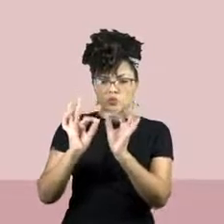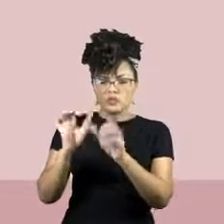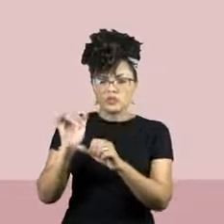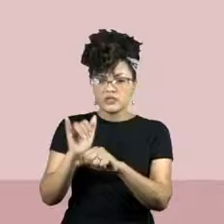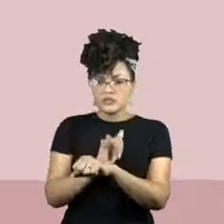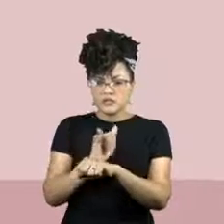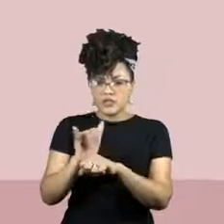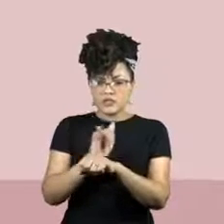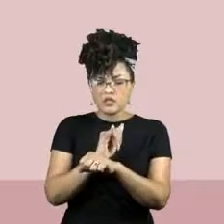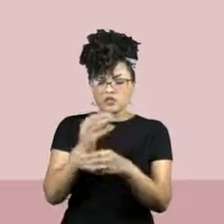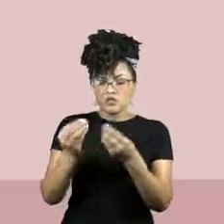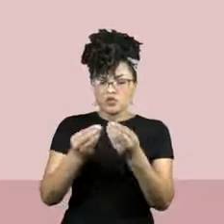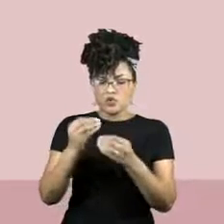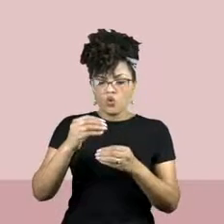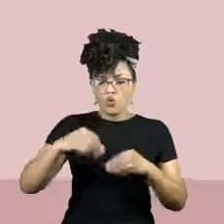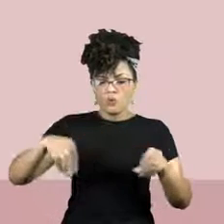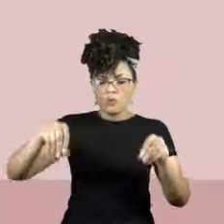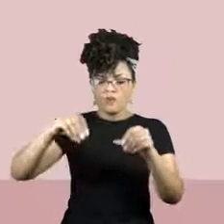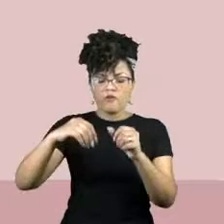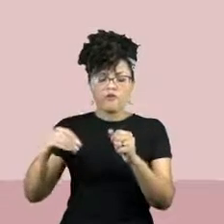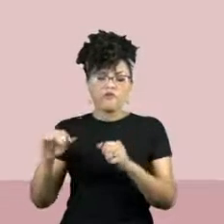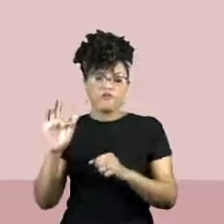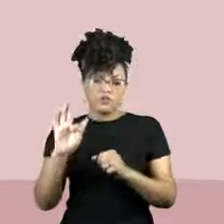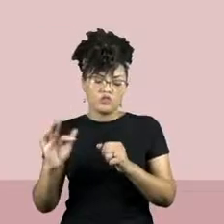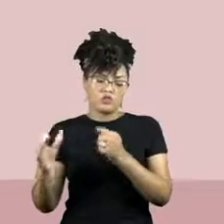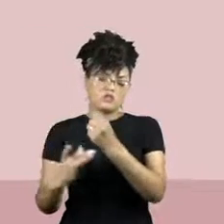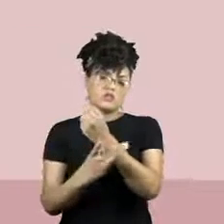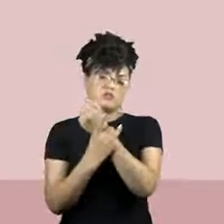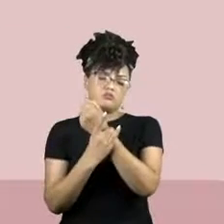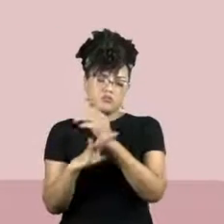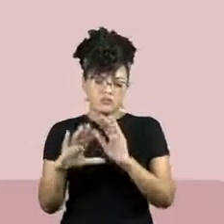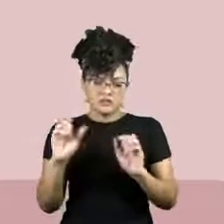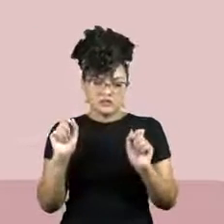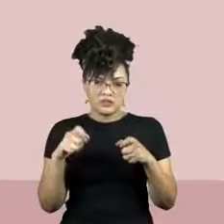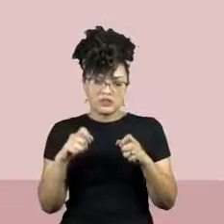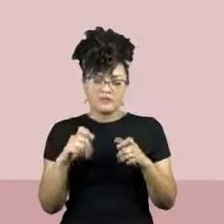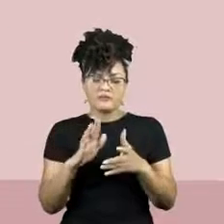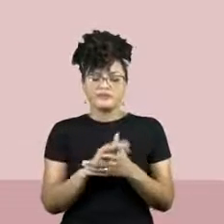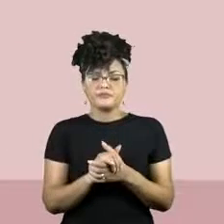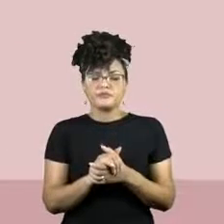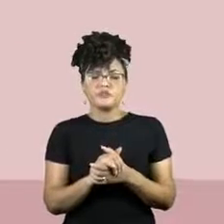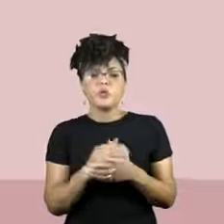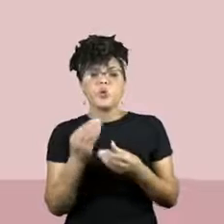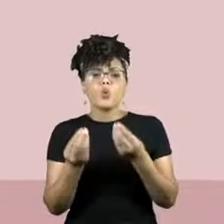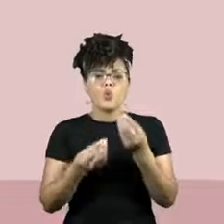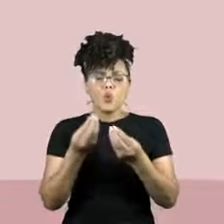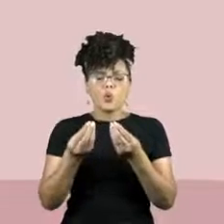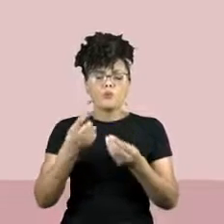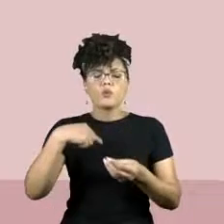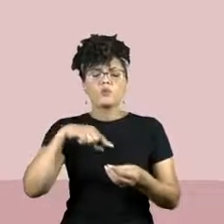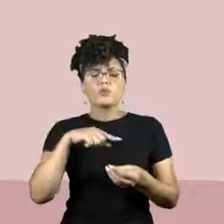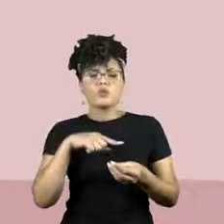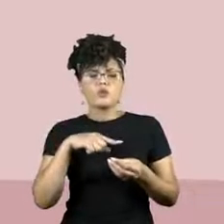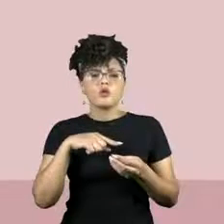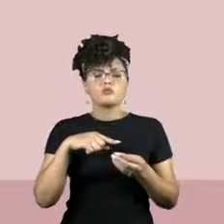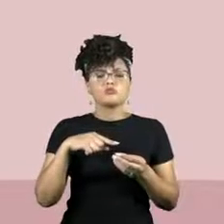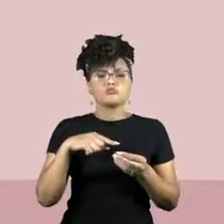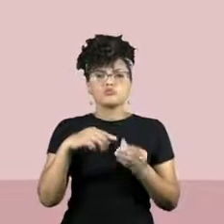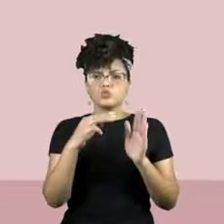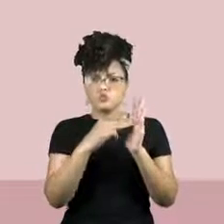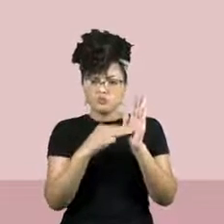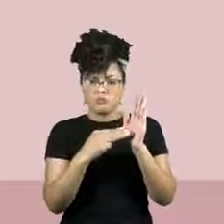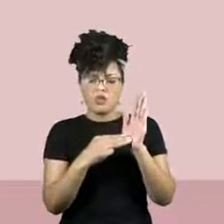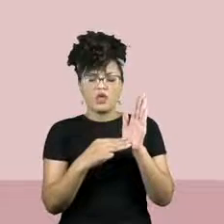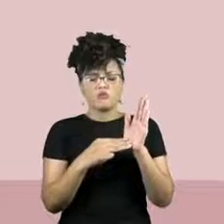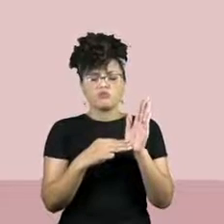fato e verificar no fator de segurança. Né? Que tipo de consideração de contorno? O que a gente já espera do que a gente viu nos métodos, por exemplo,